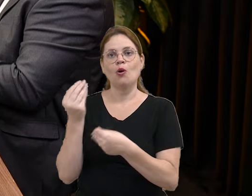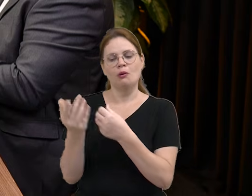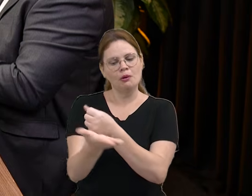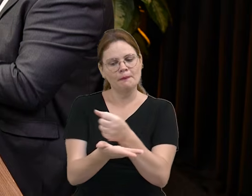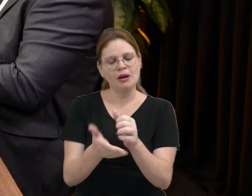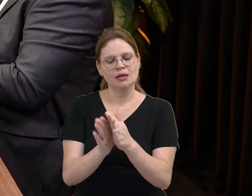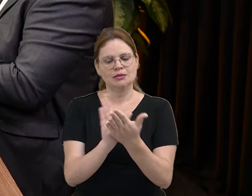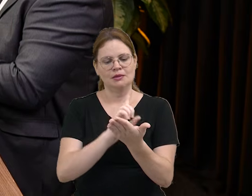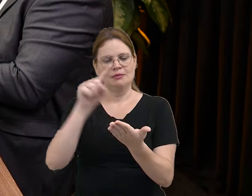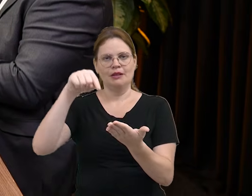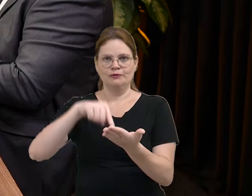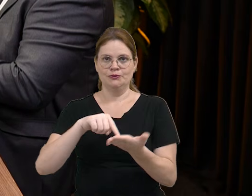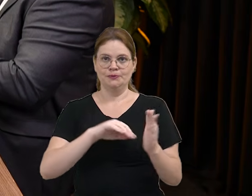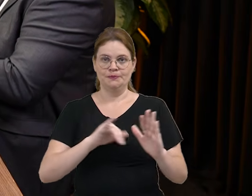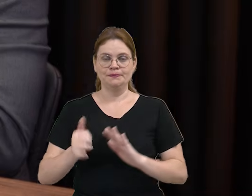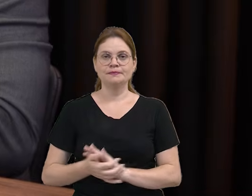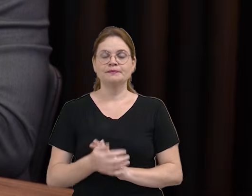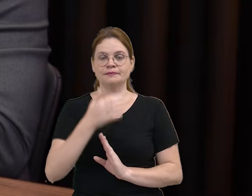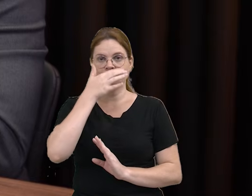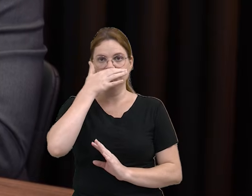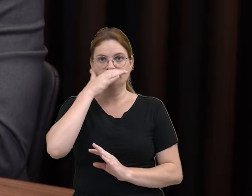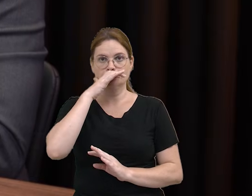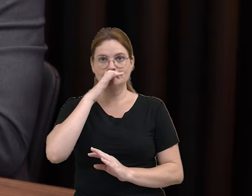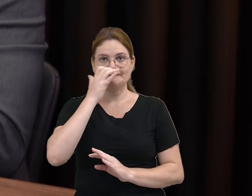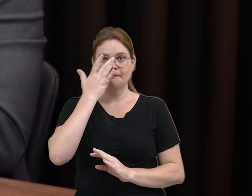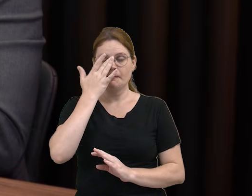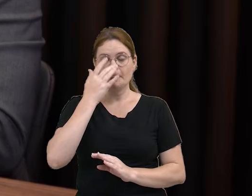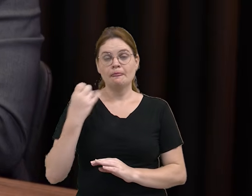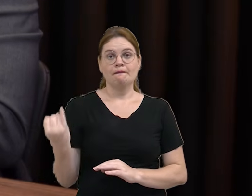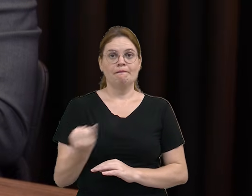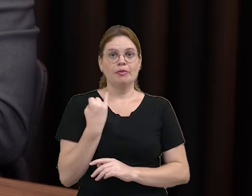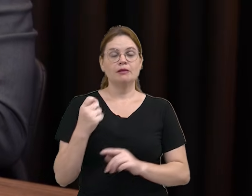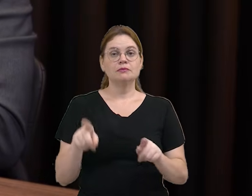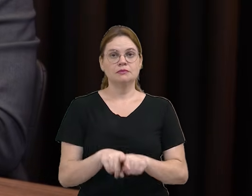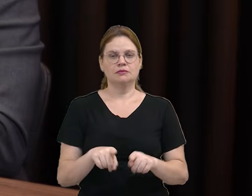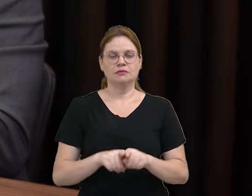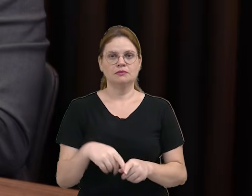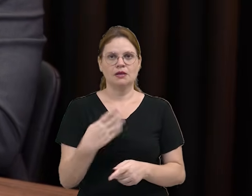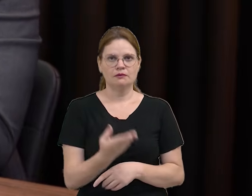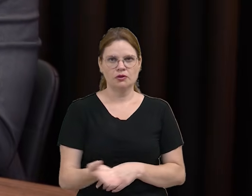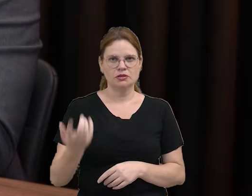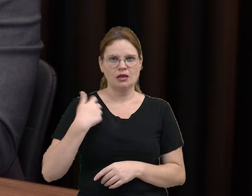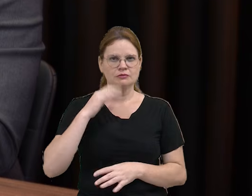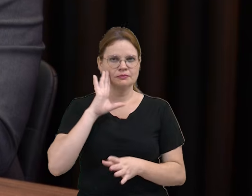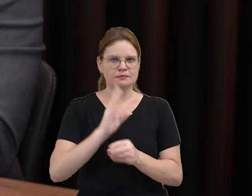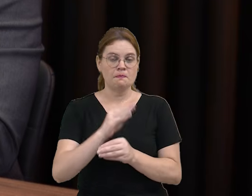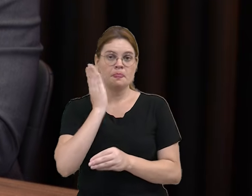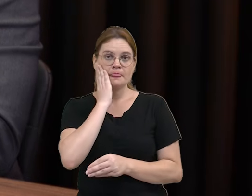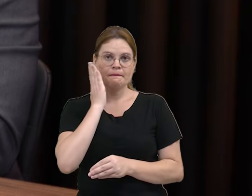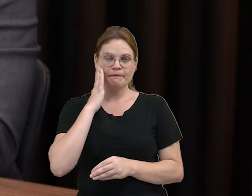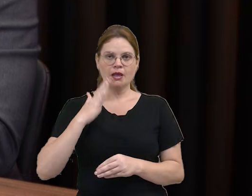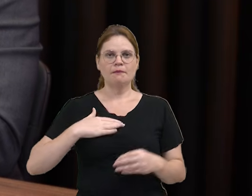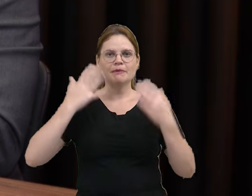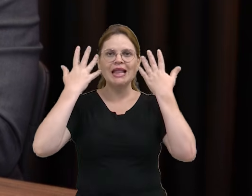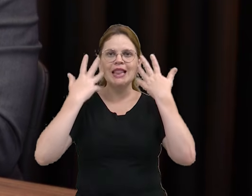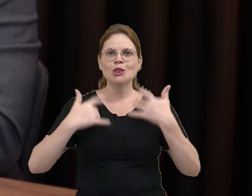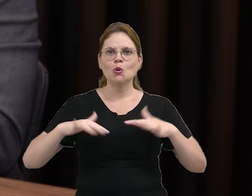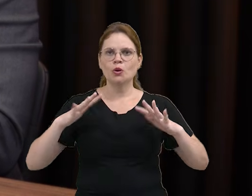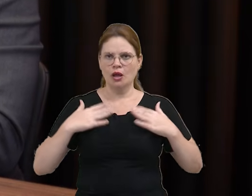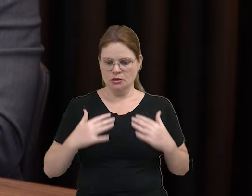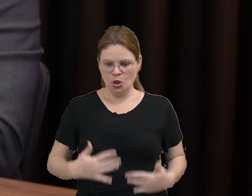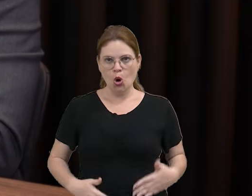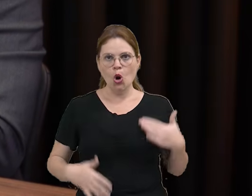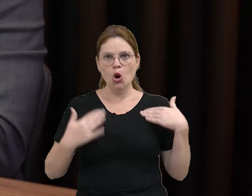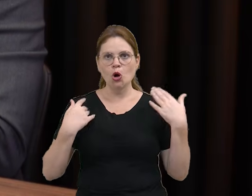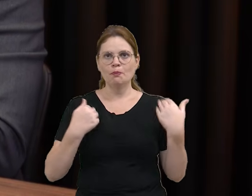pela palavra de Deus. É importante as pessoas que nos ouvem nessa hora entender a nossa natureza, a nossa